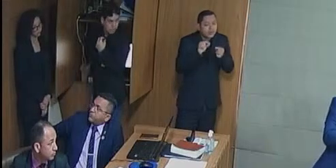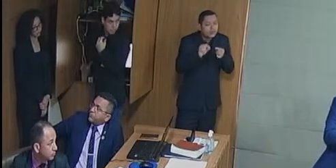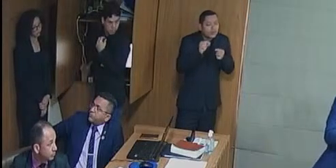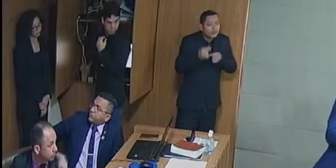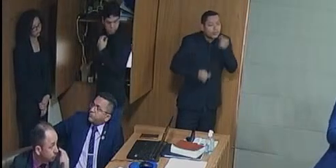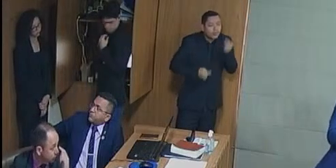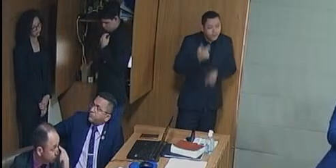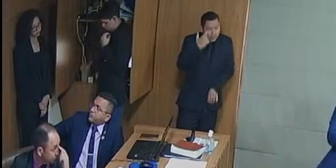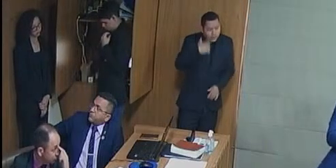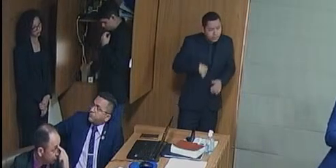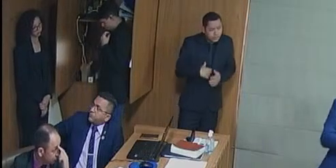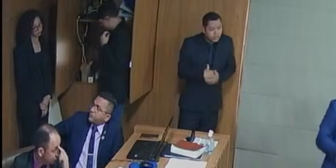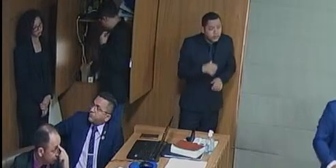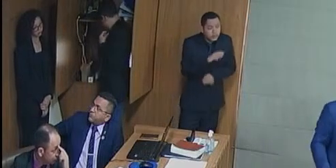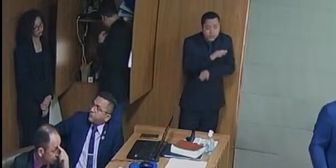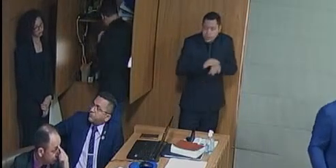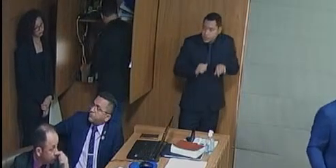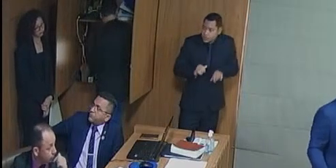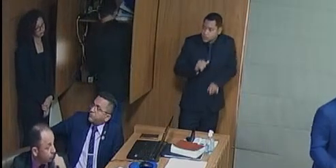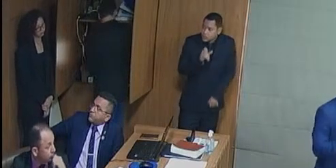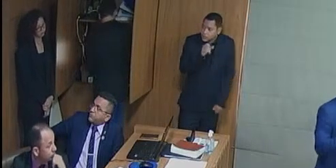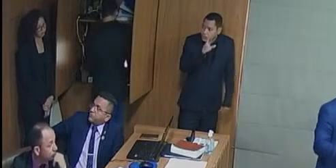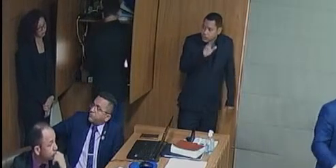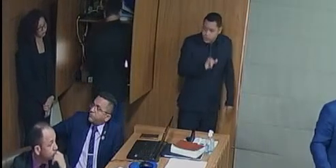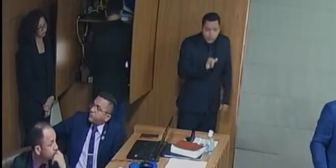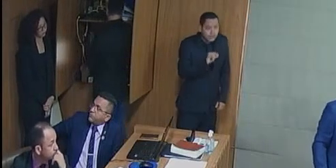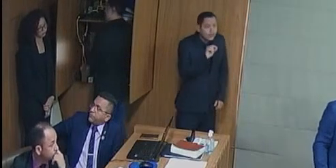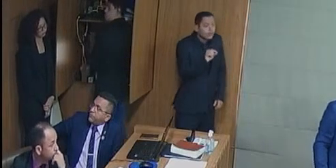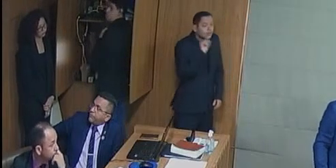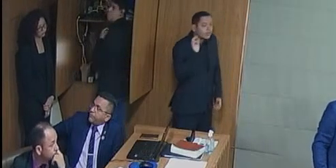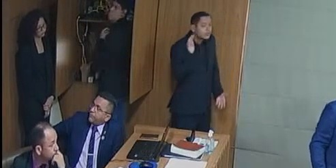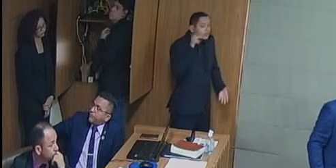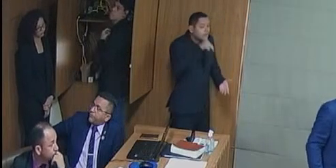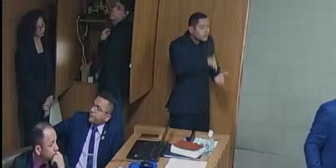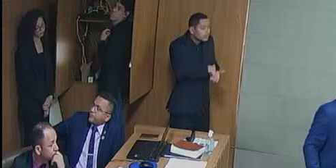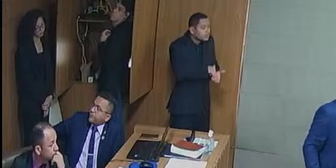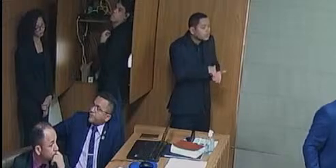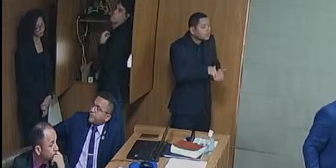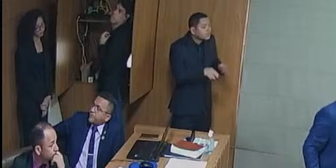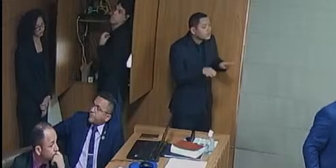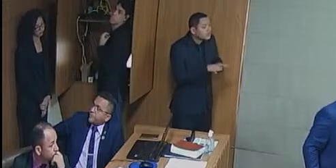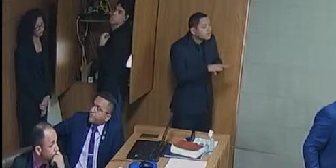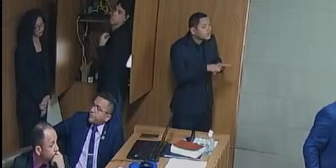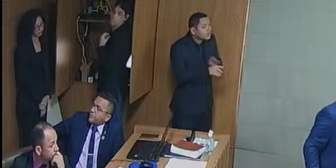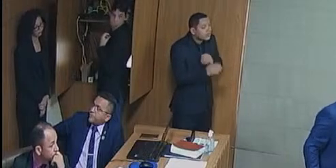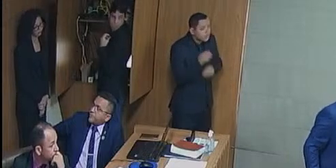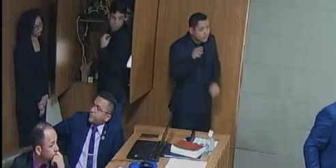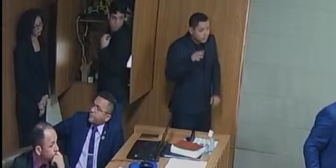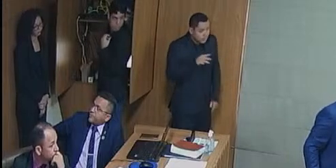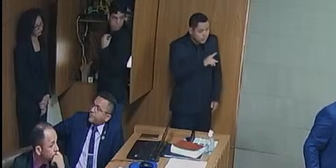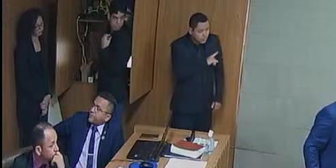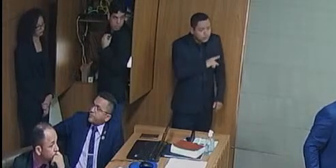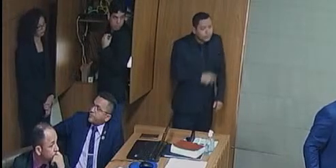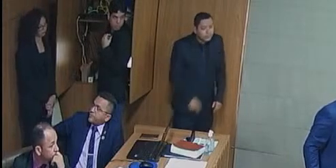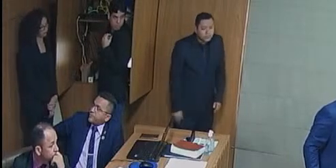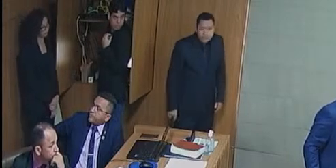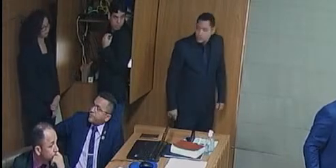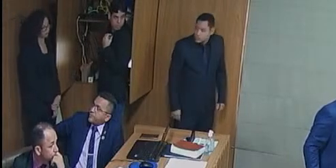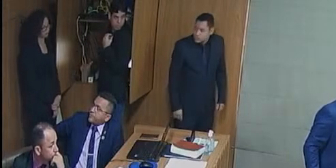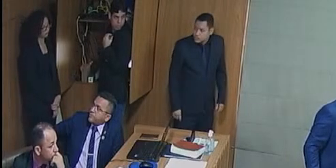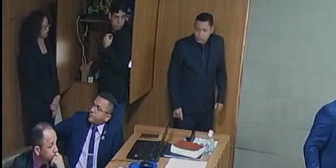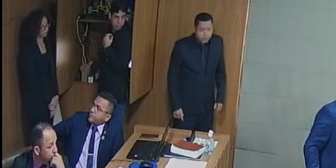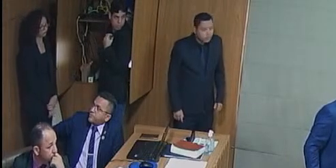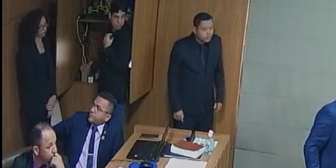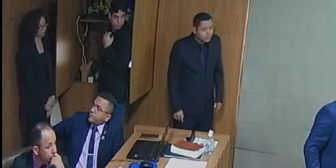e convoca O Secretário de Cultura para se fazer presente na sede de sua promotoria